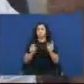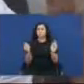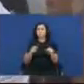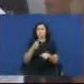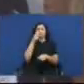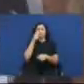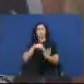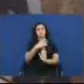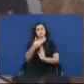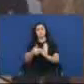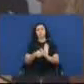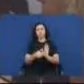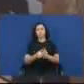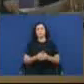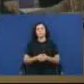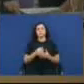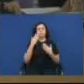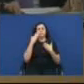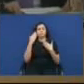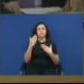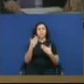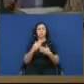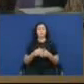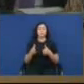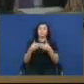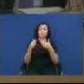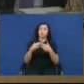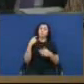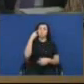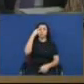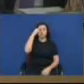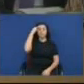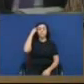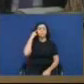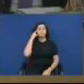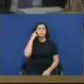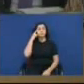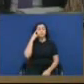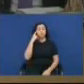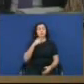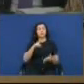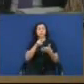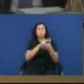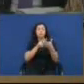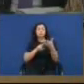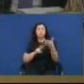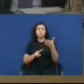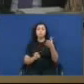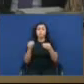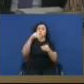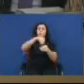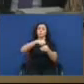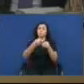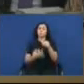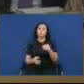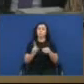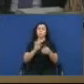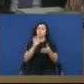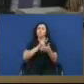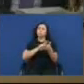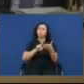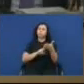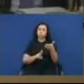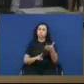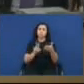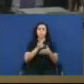por todos. Muito obrigado, senhor presidente. Requerimento formulado pelo vereador Júlio para dispensa da leitura, solicitando a dispensa da